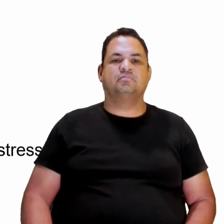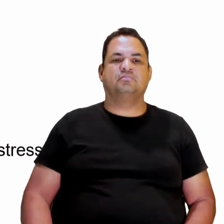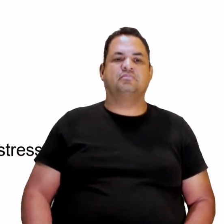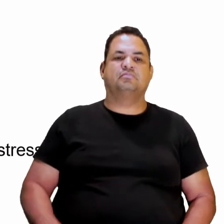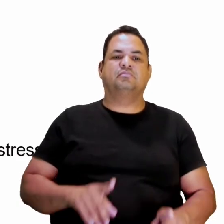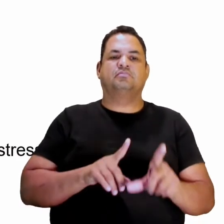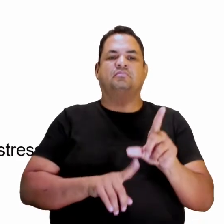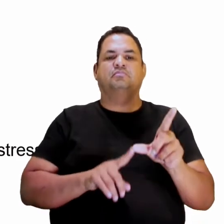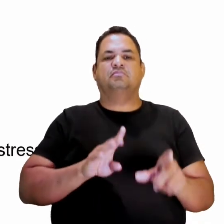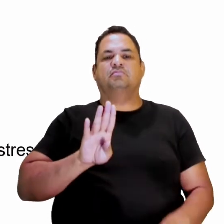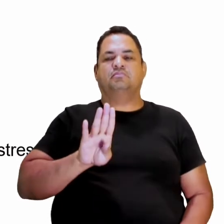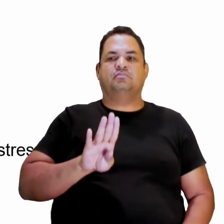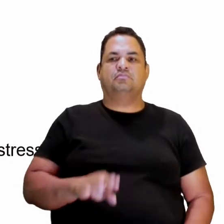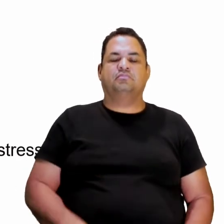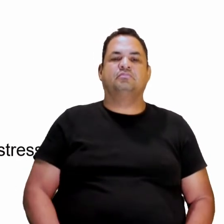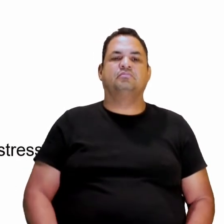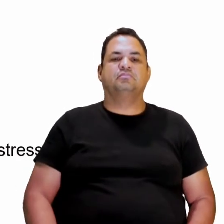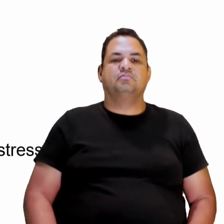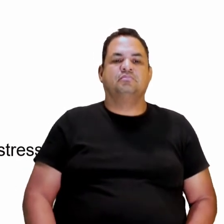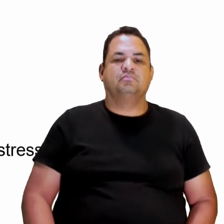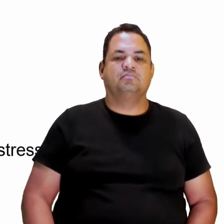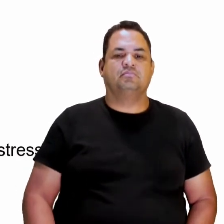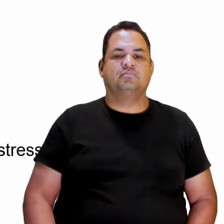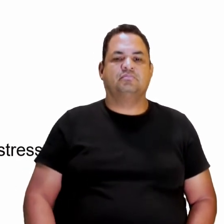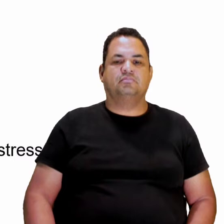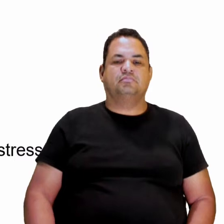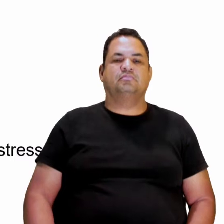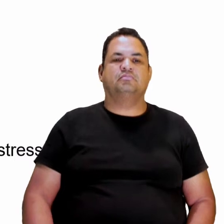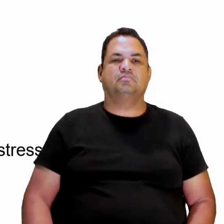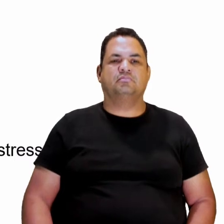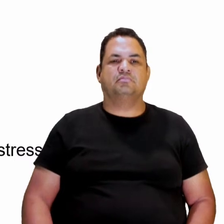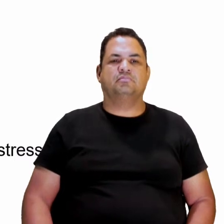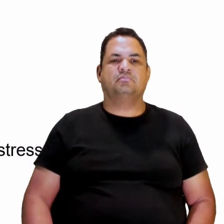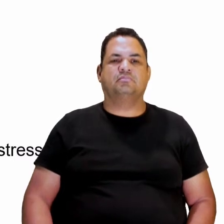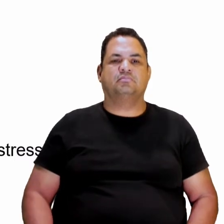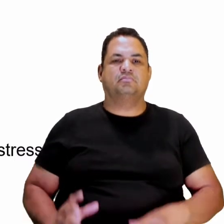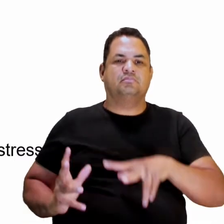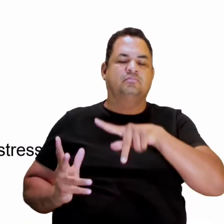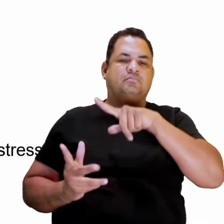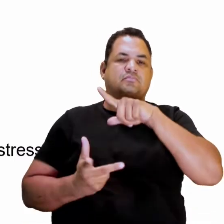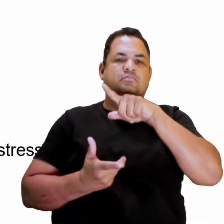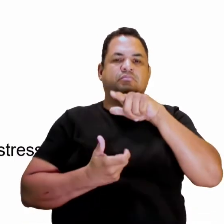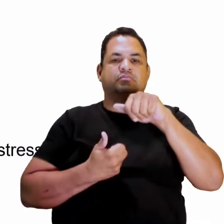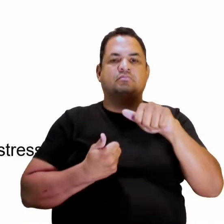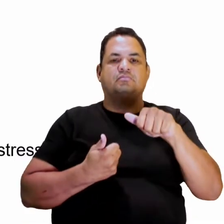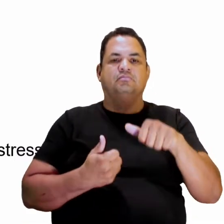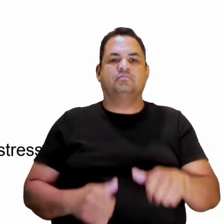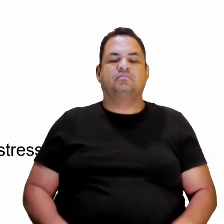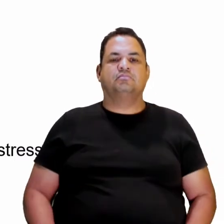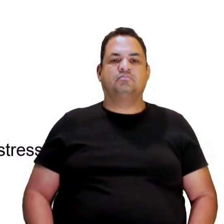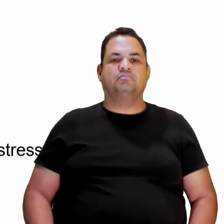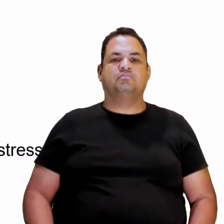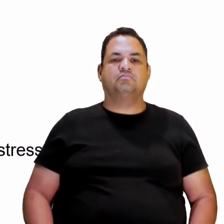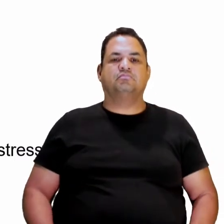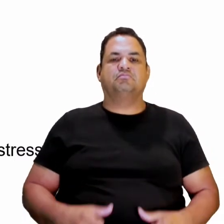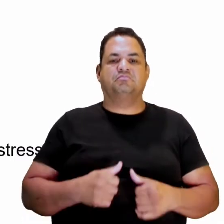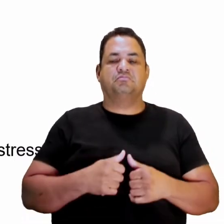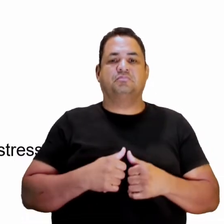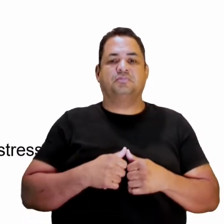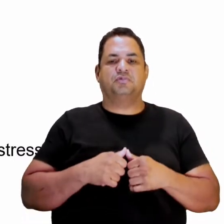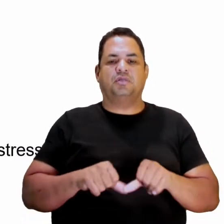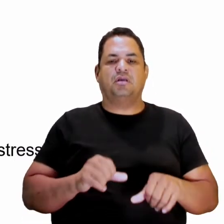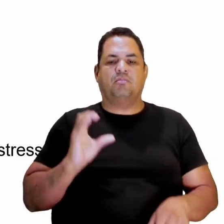Letra B. The earth is getting warmer. O mundo está ficando mais